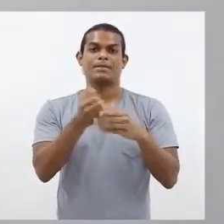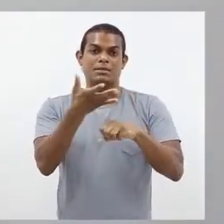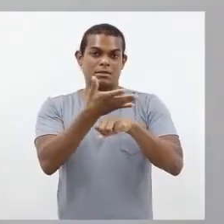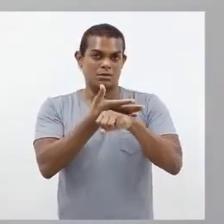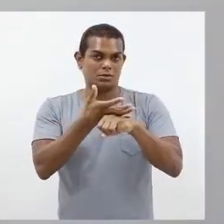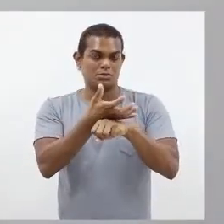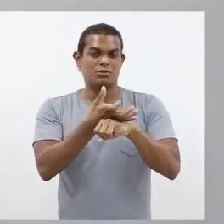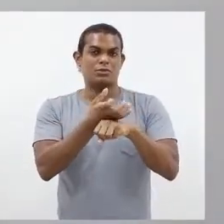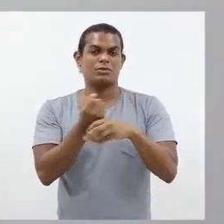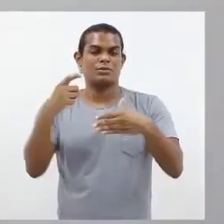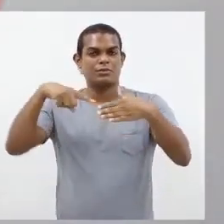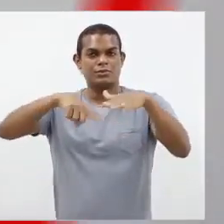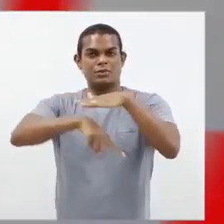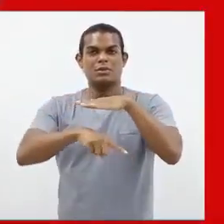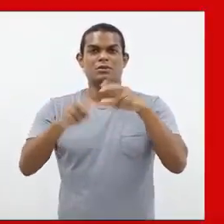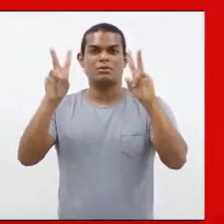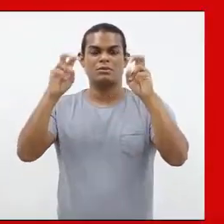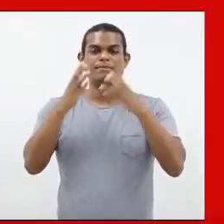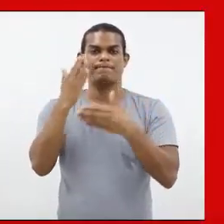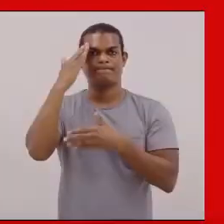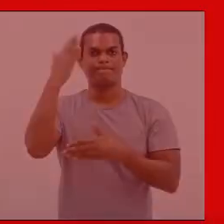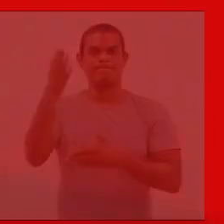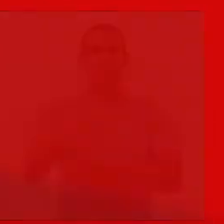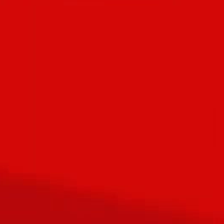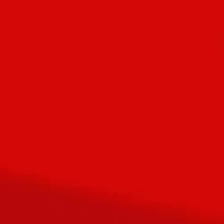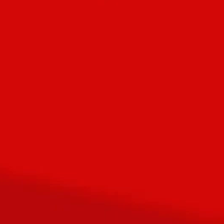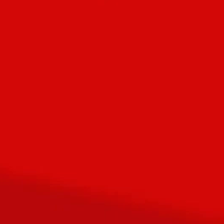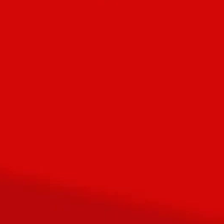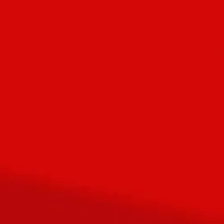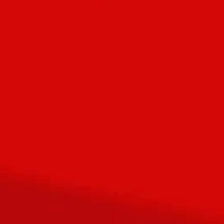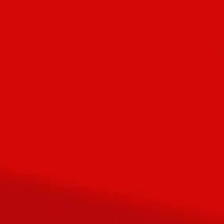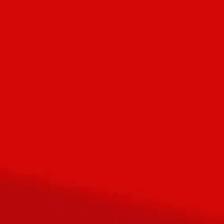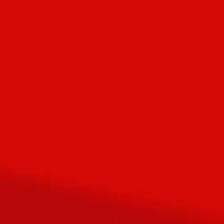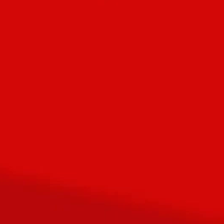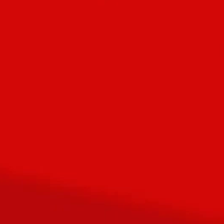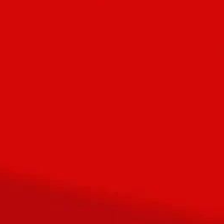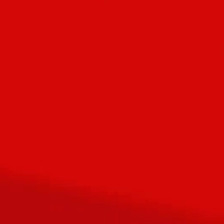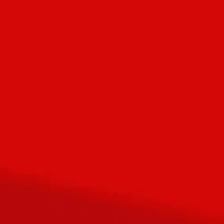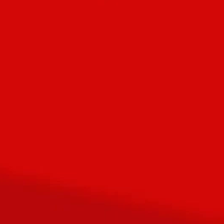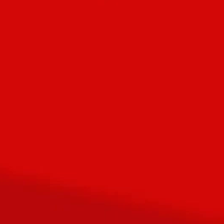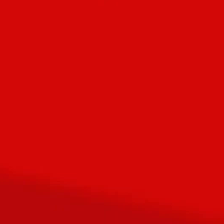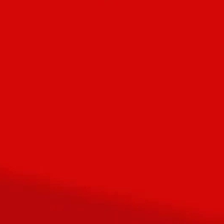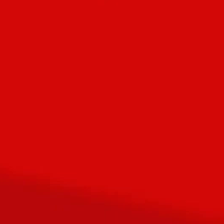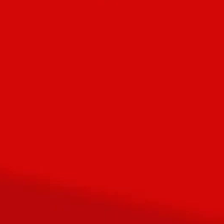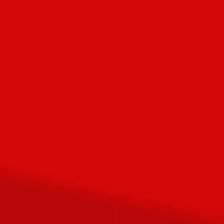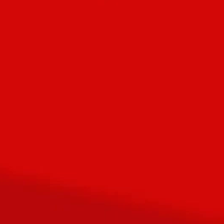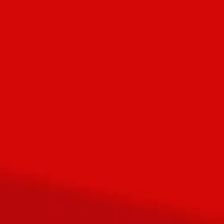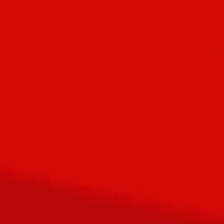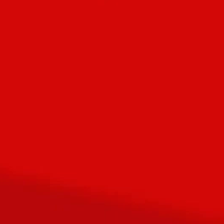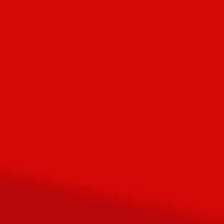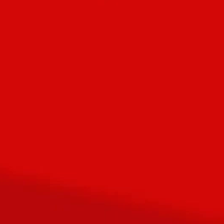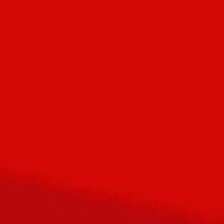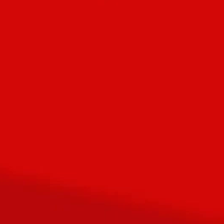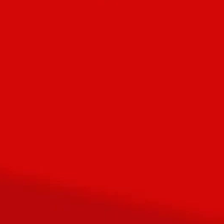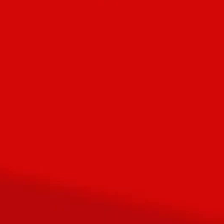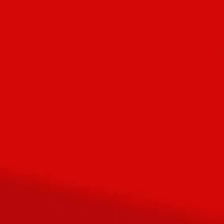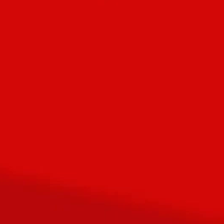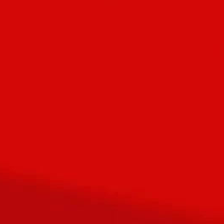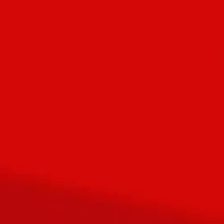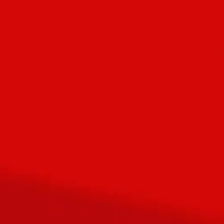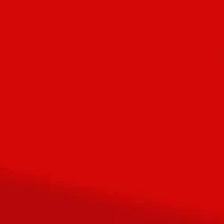nosso conhecimento. Até lá. Tela vermelha com ícone de play. Inscreva-se. Ative